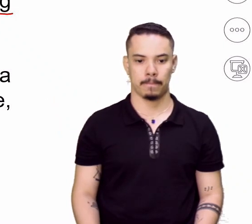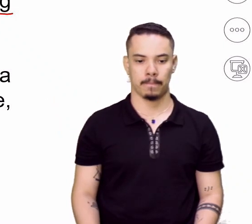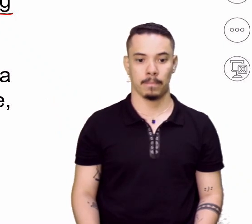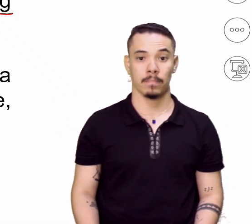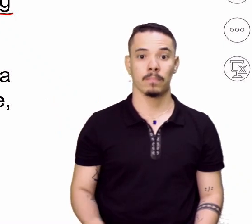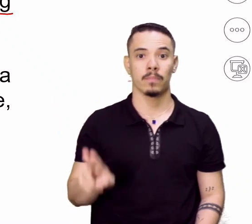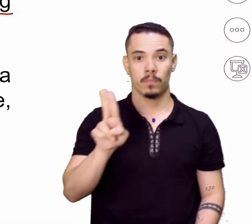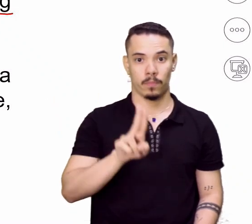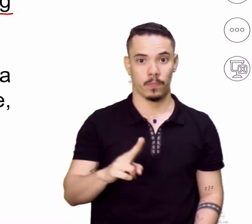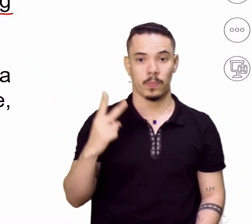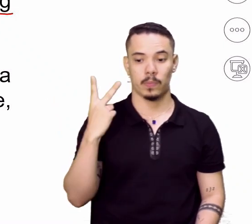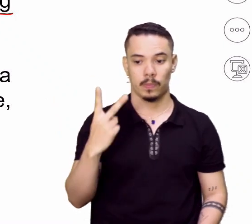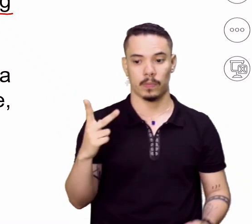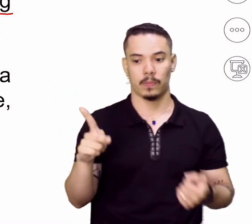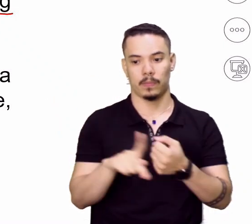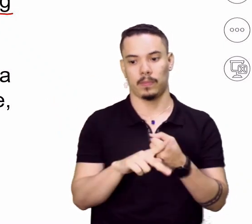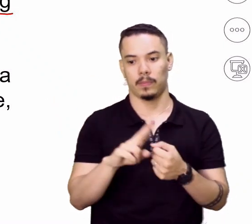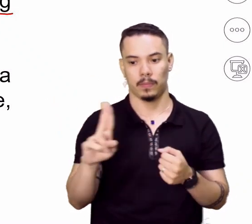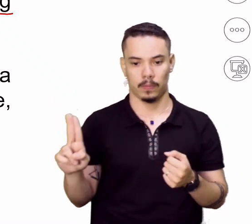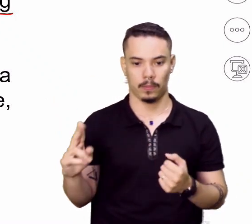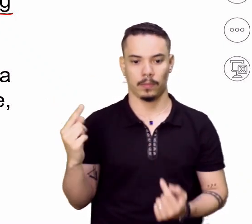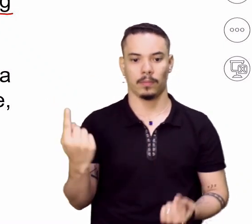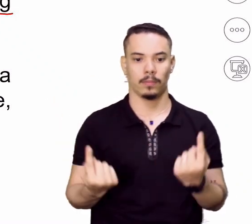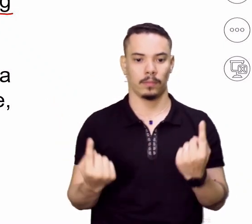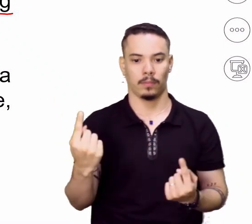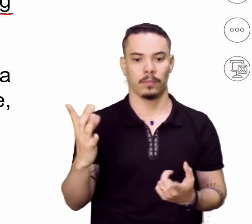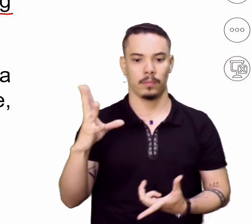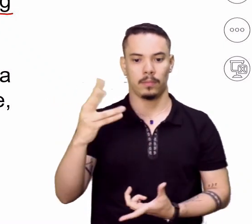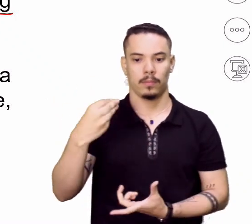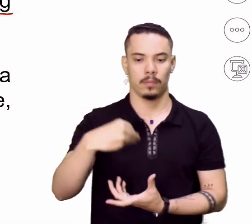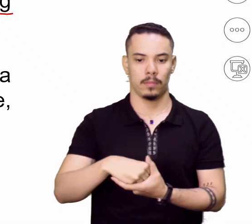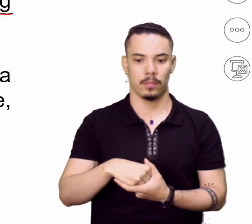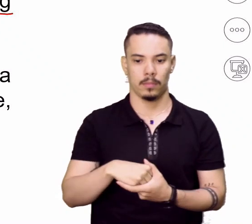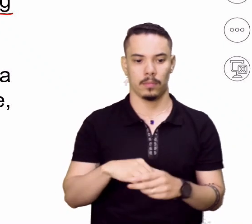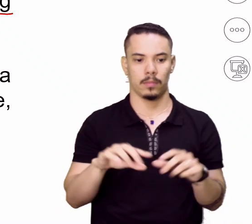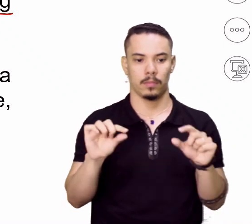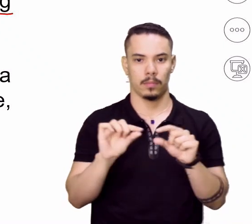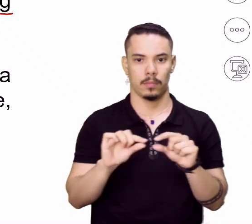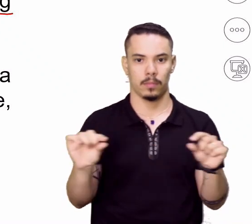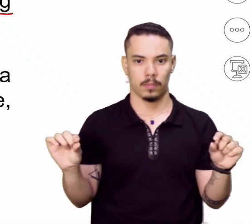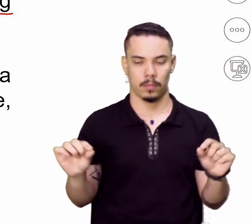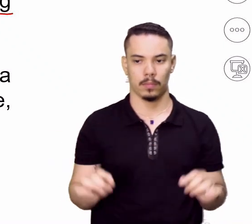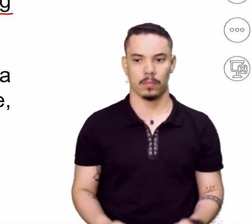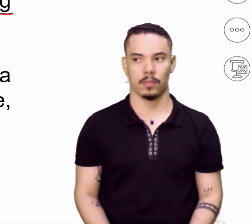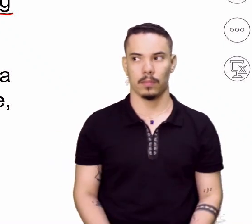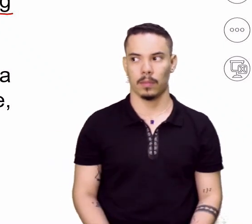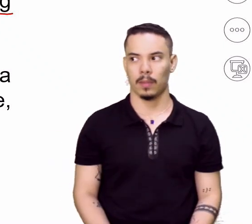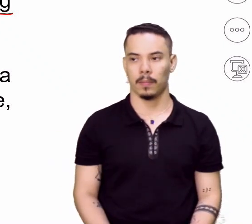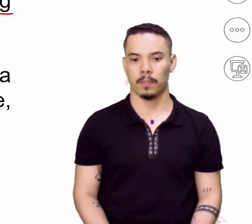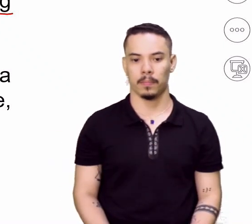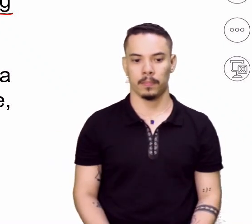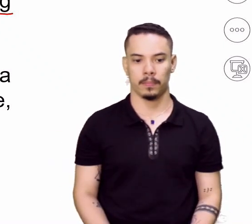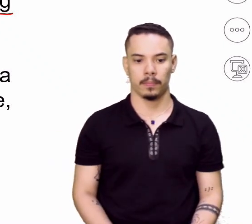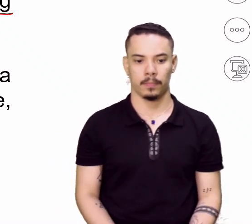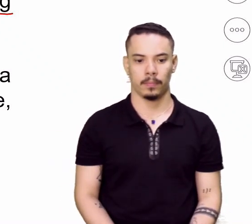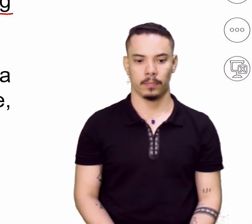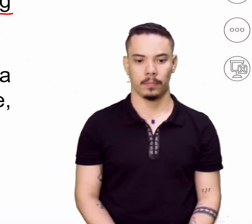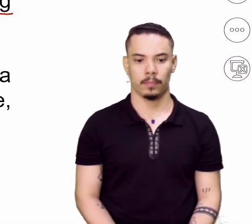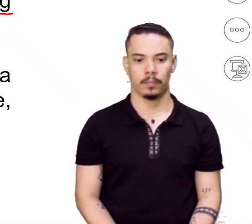esses dois pronomes relativos em uma non-defined clause. Muito